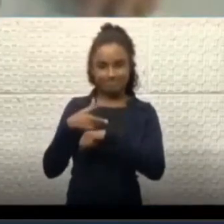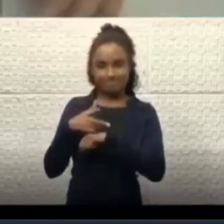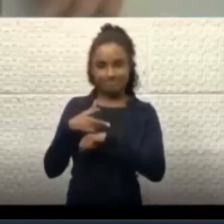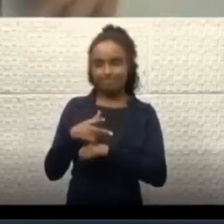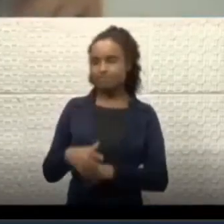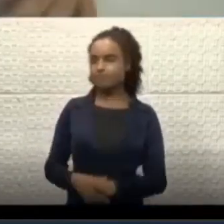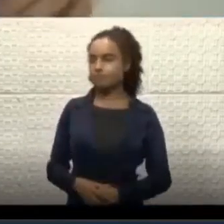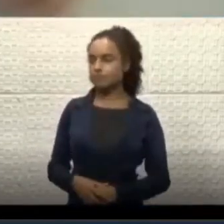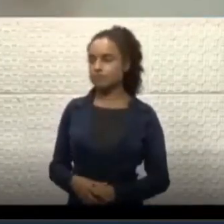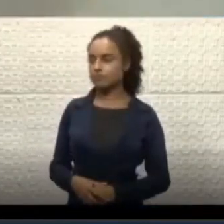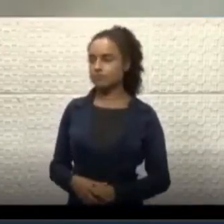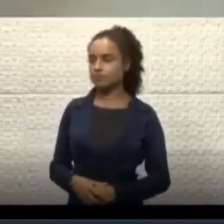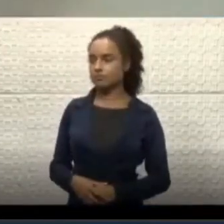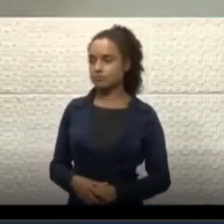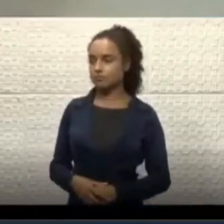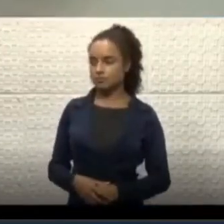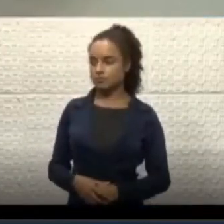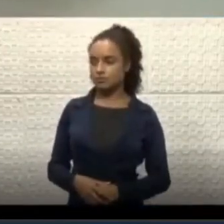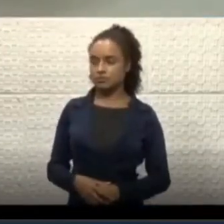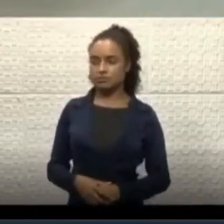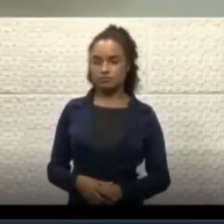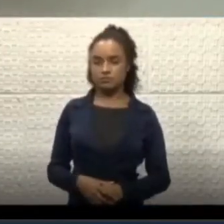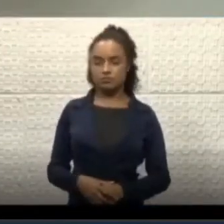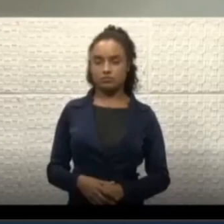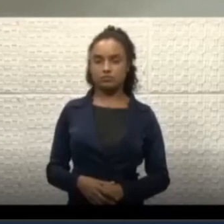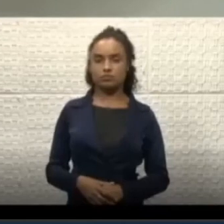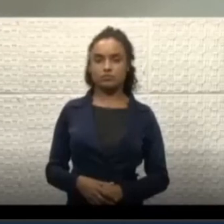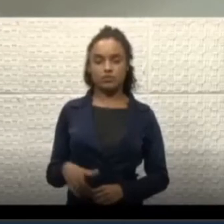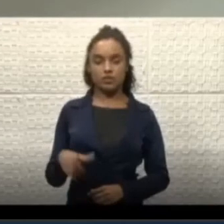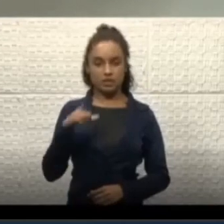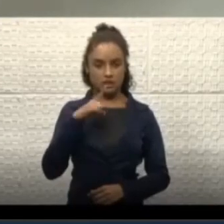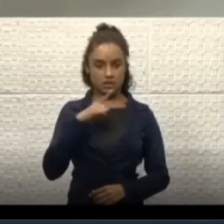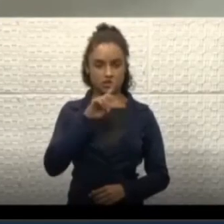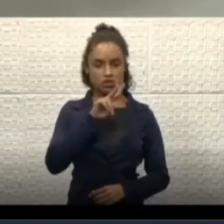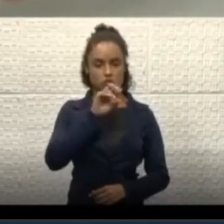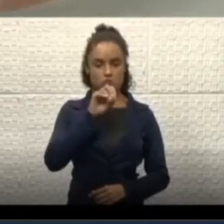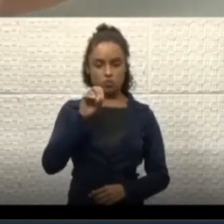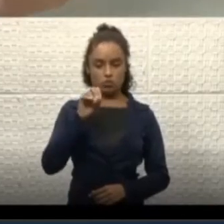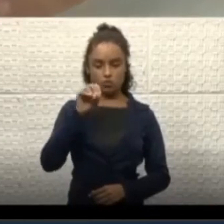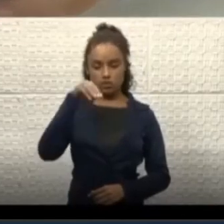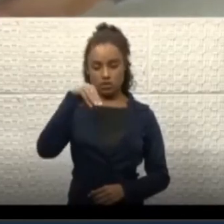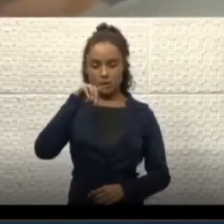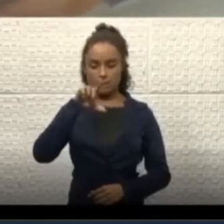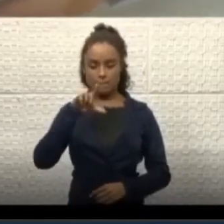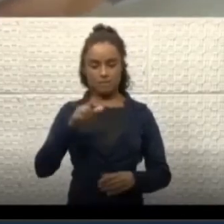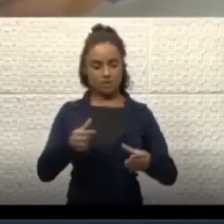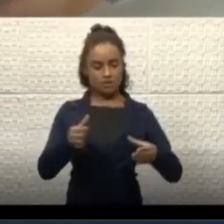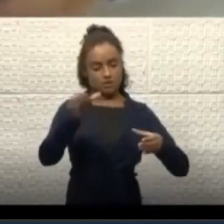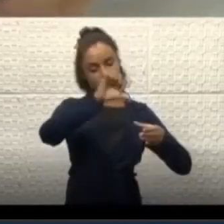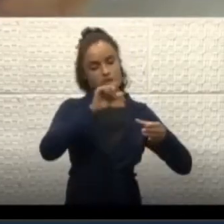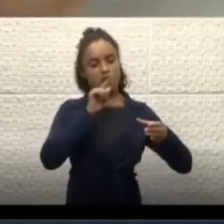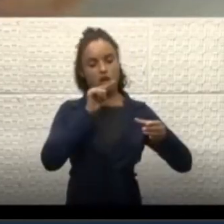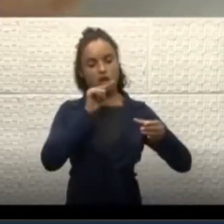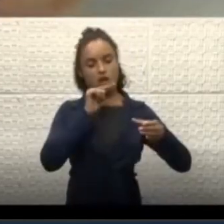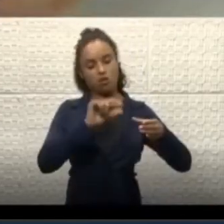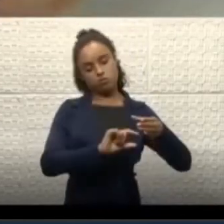parte. Então a primeira coisa, nós vamos medir aí, ó, portanto, a água, então os 200 ml de